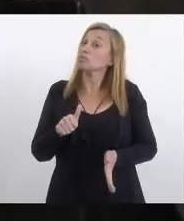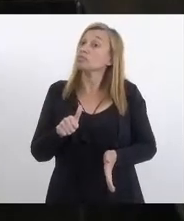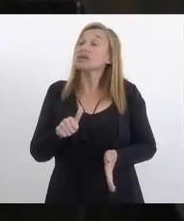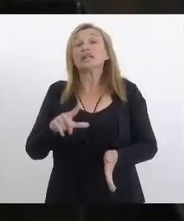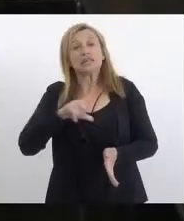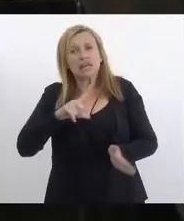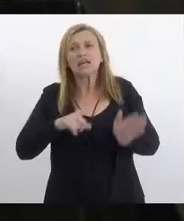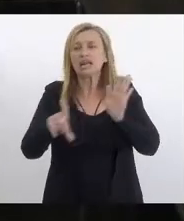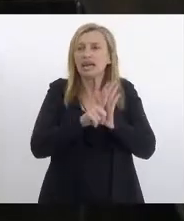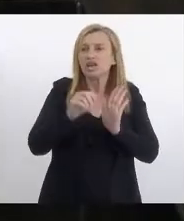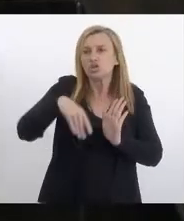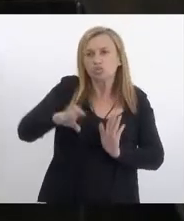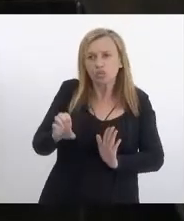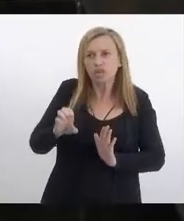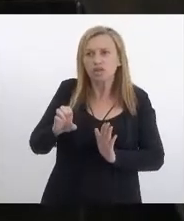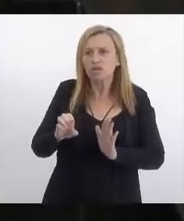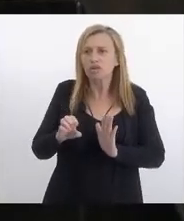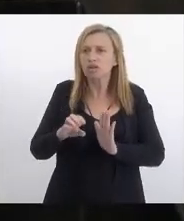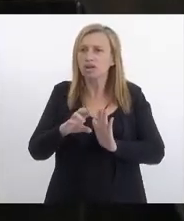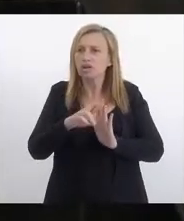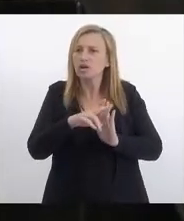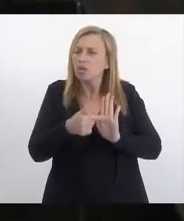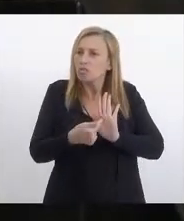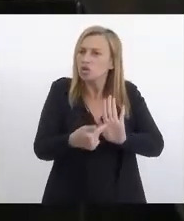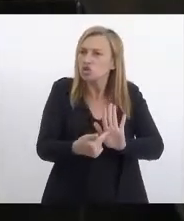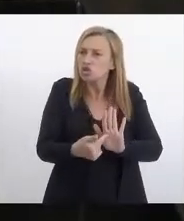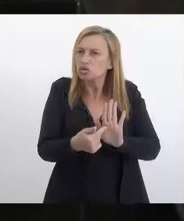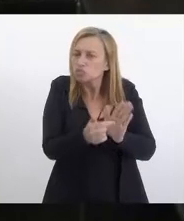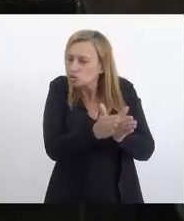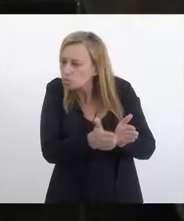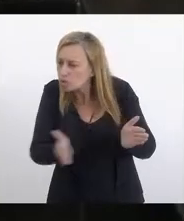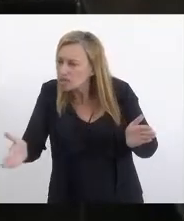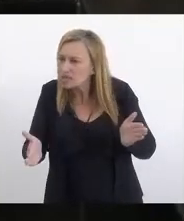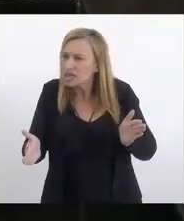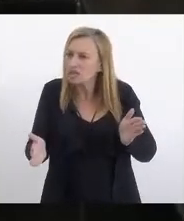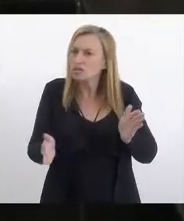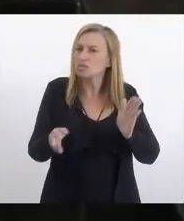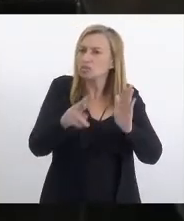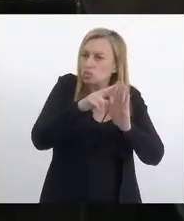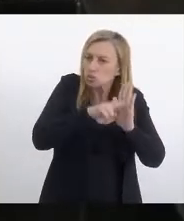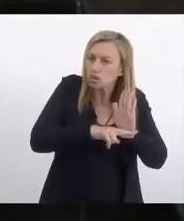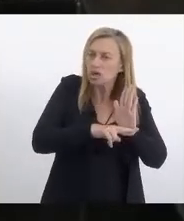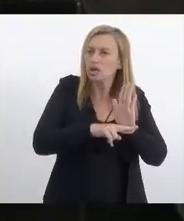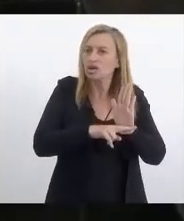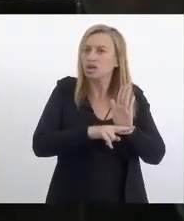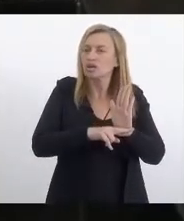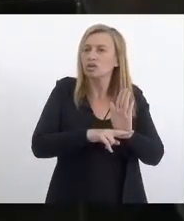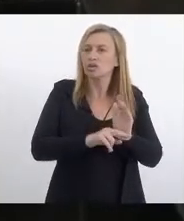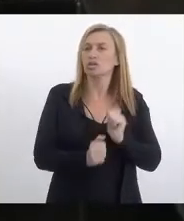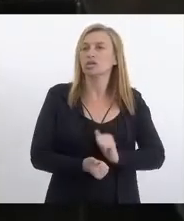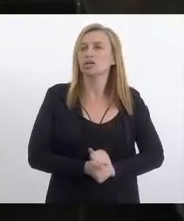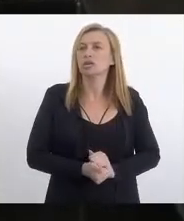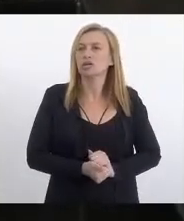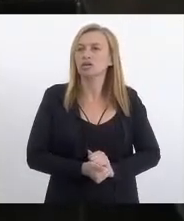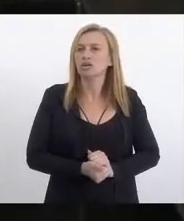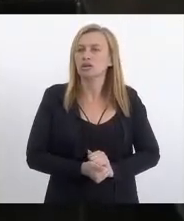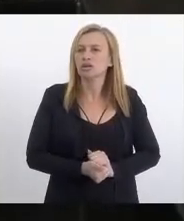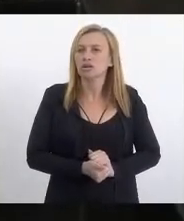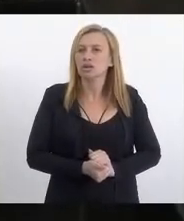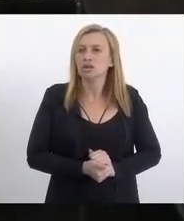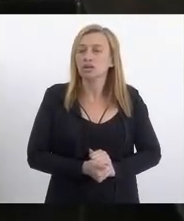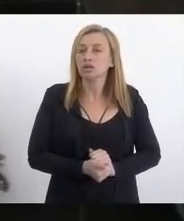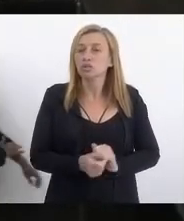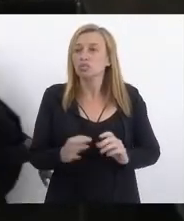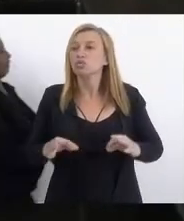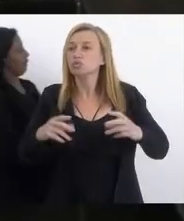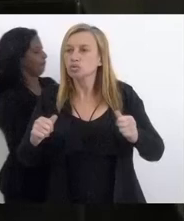do MINC, disciplinando os processos, as etapas que devem ser cumpridas quando essas